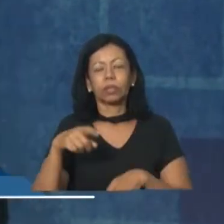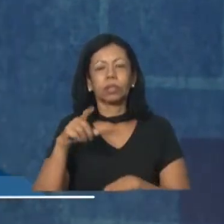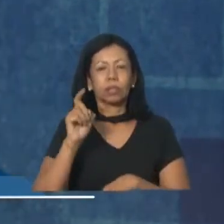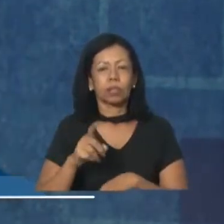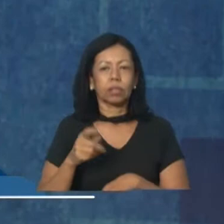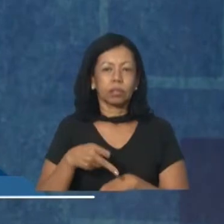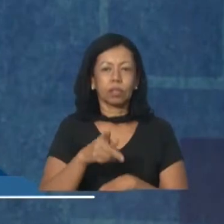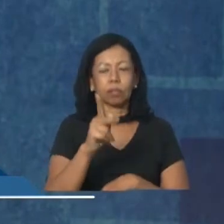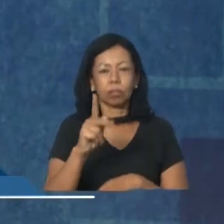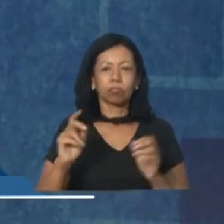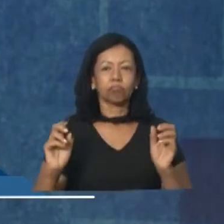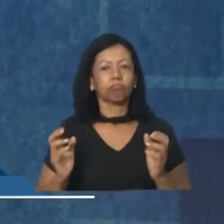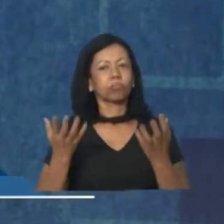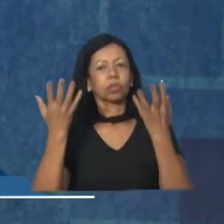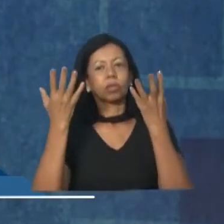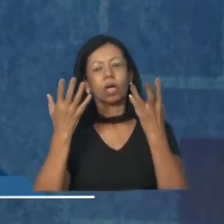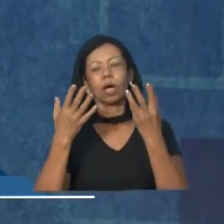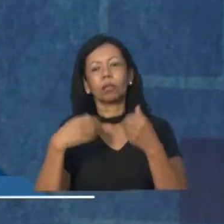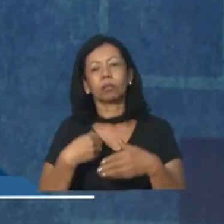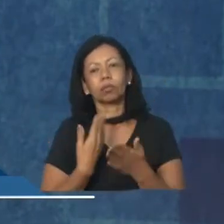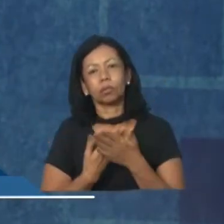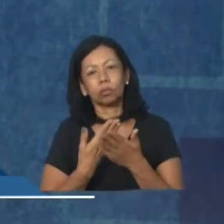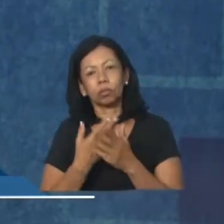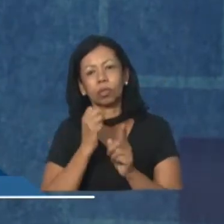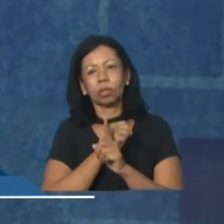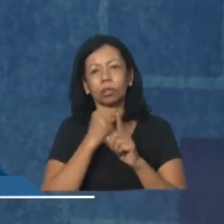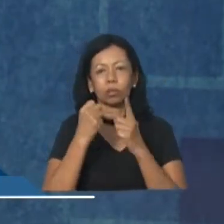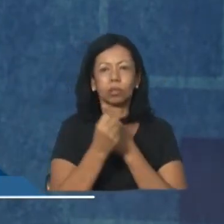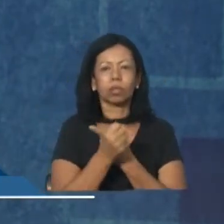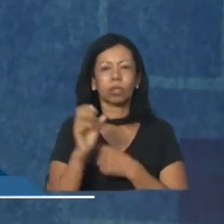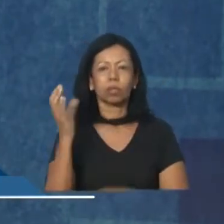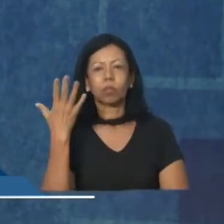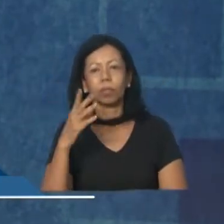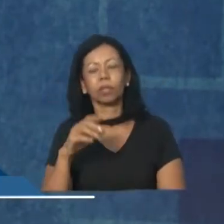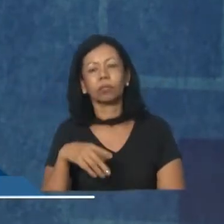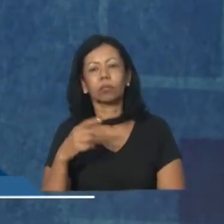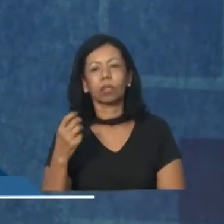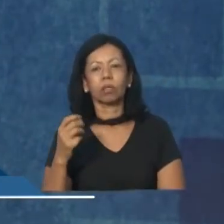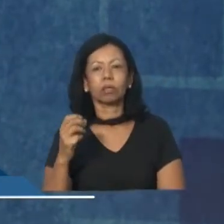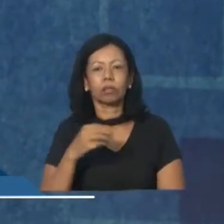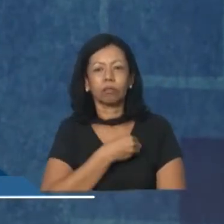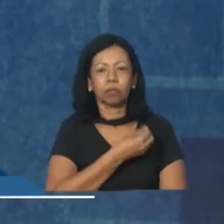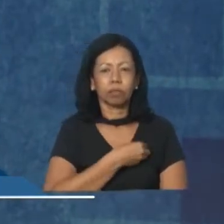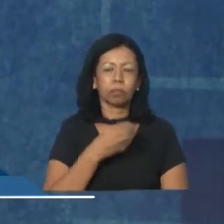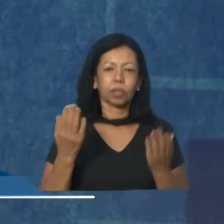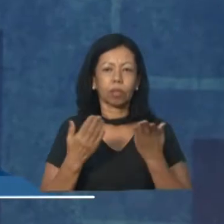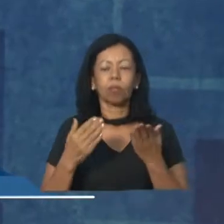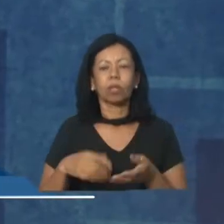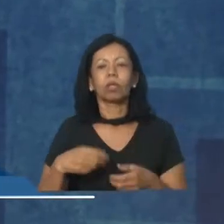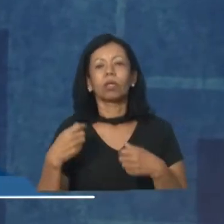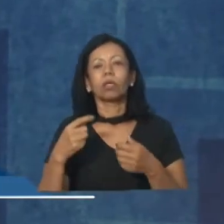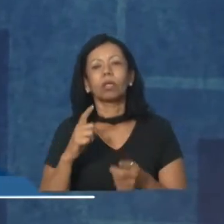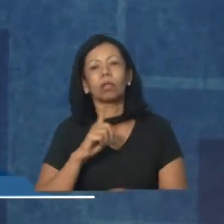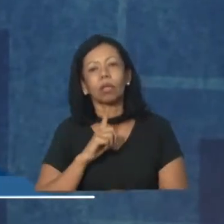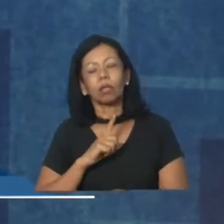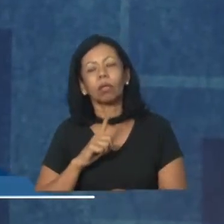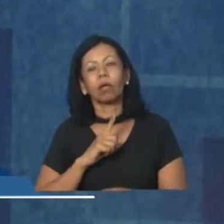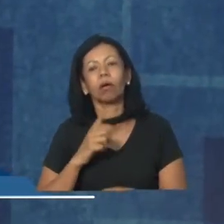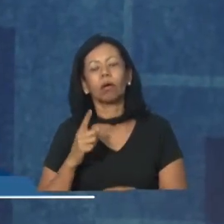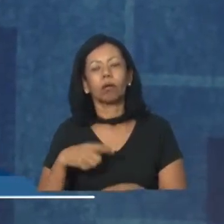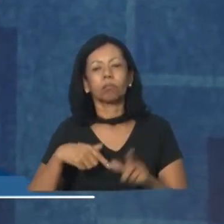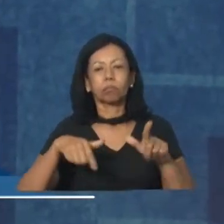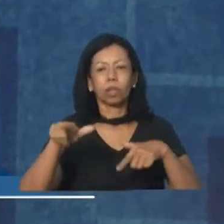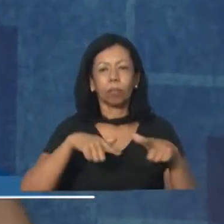aquele papel de estudar a sociedade, ainda mais num momento tão delicado que a gente vive, né? Tem o papel de estudar a sociedade.